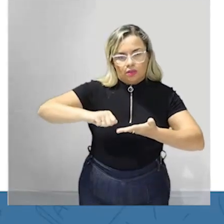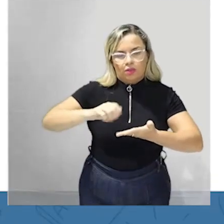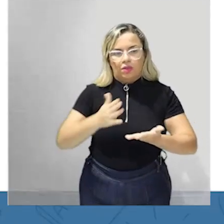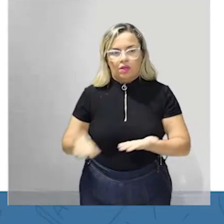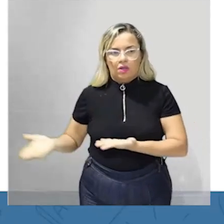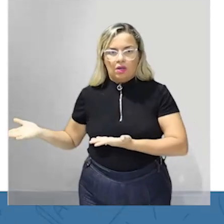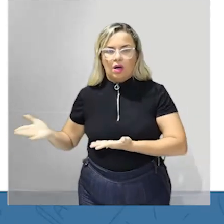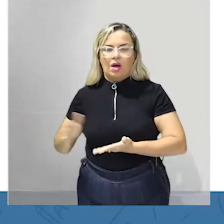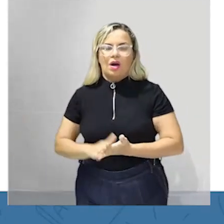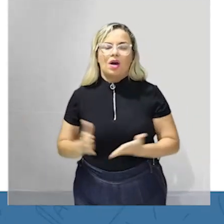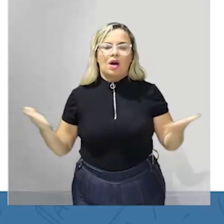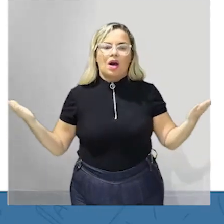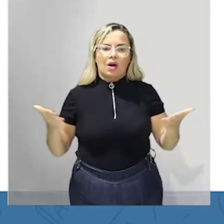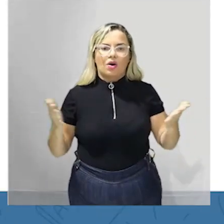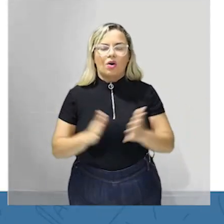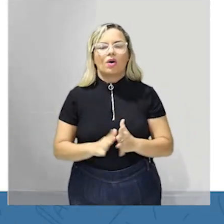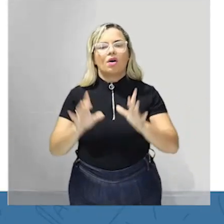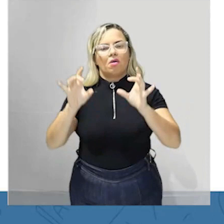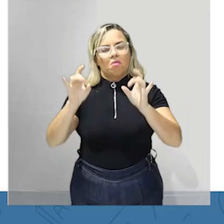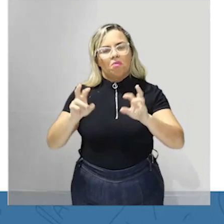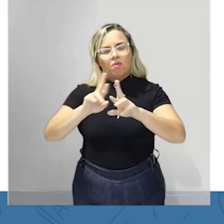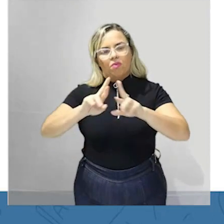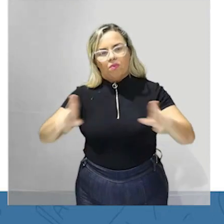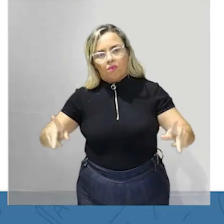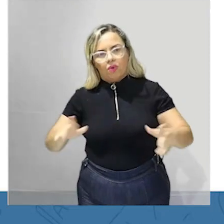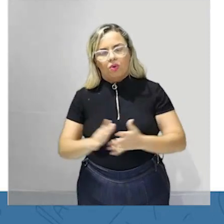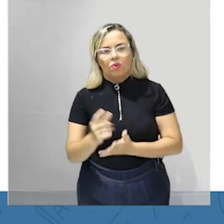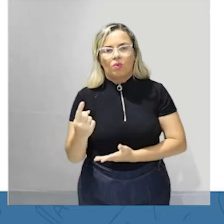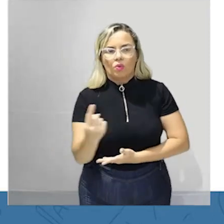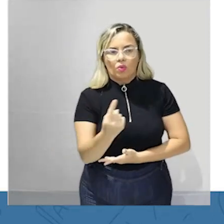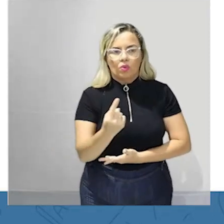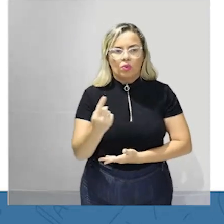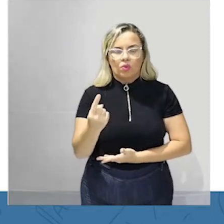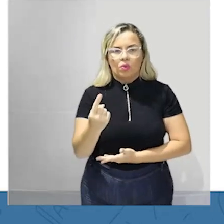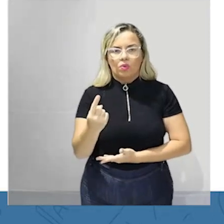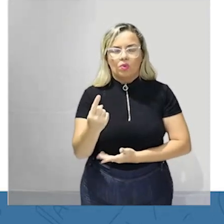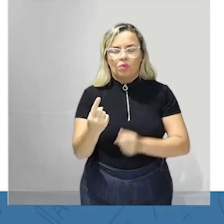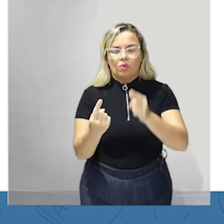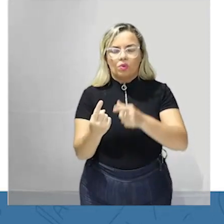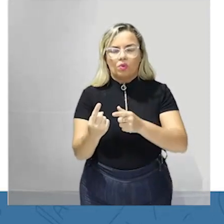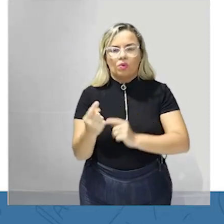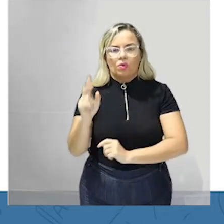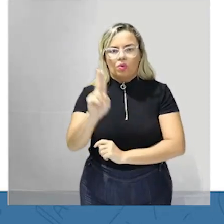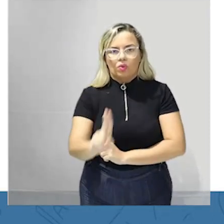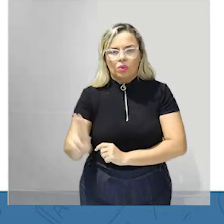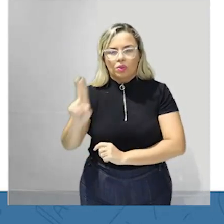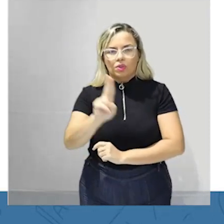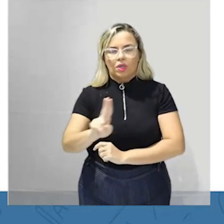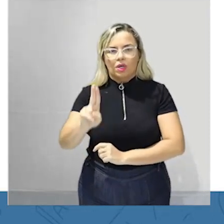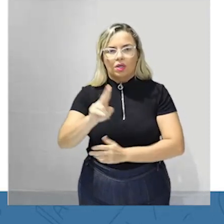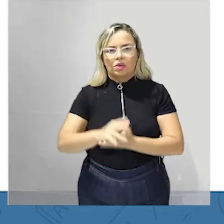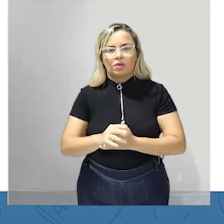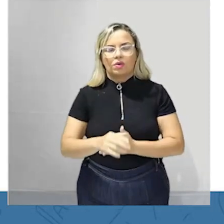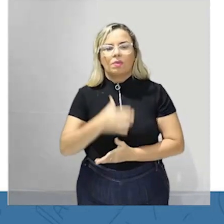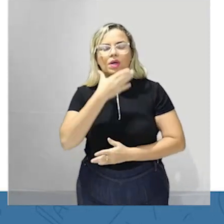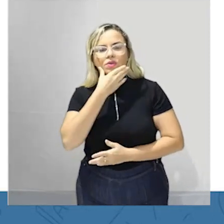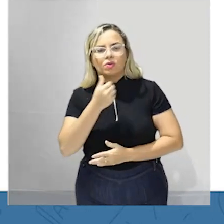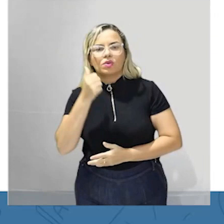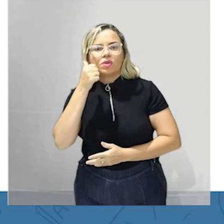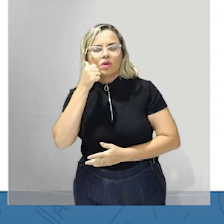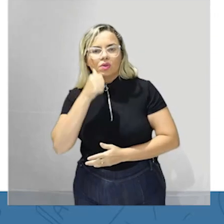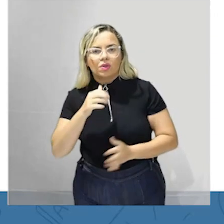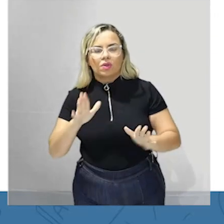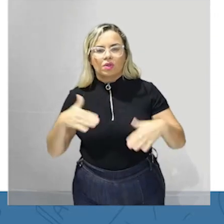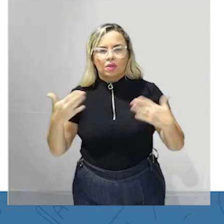tenho uma particularidade diferente. É um termo só para masculino e feminino. Sabe aquela questão dos gêneros lá